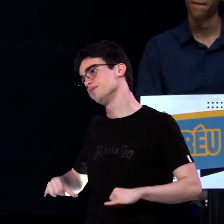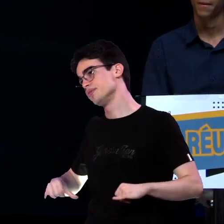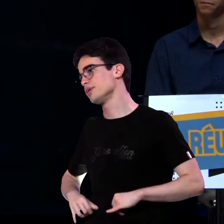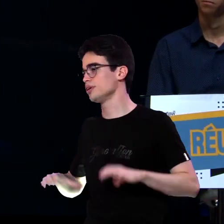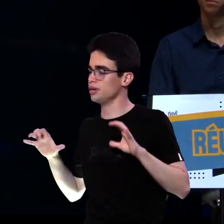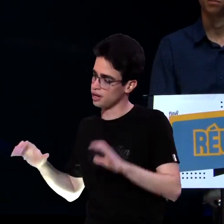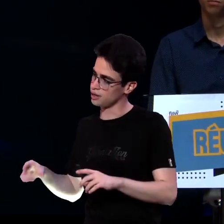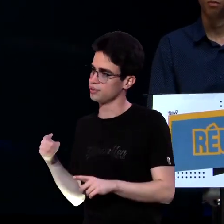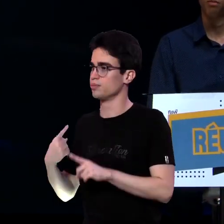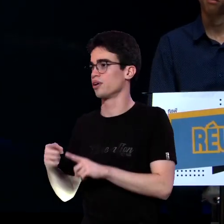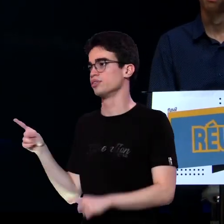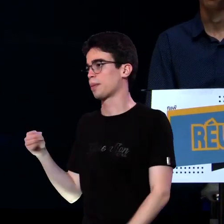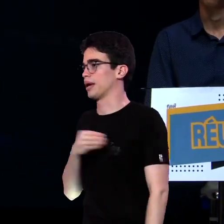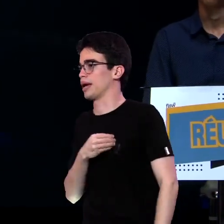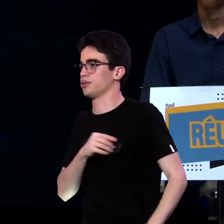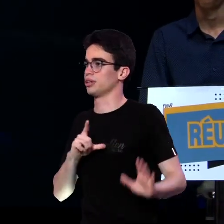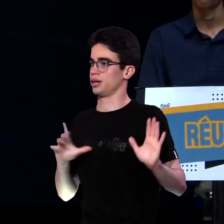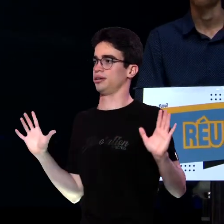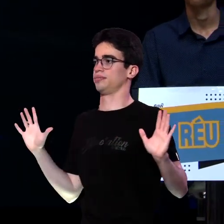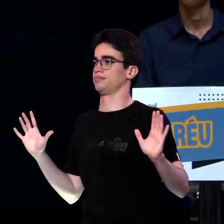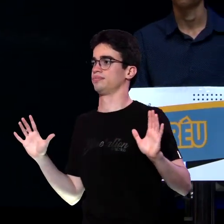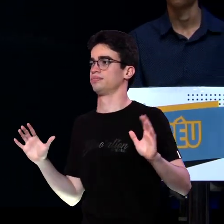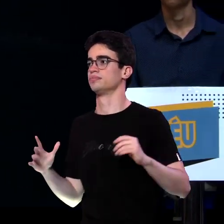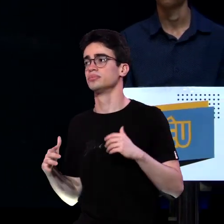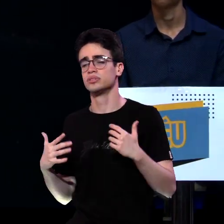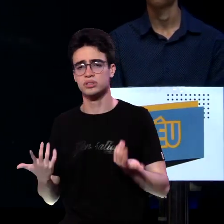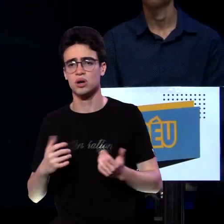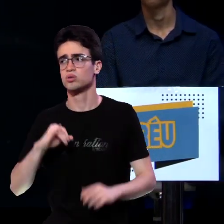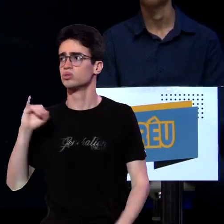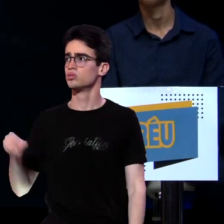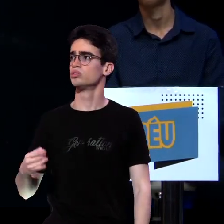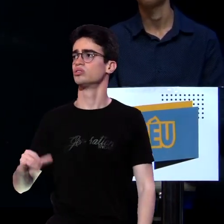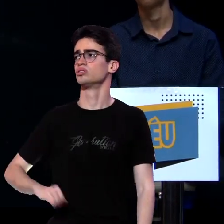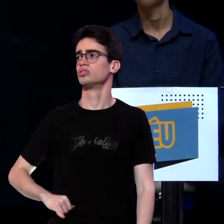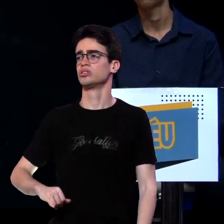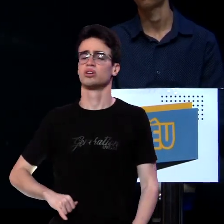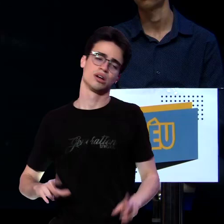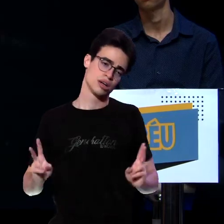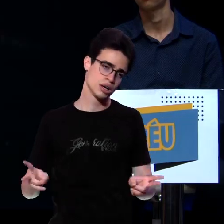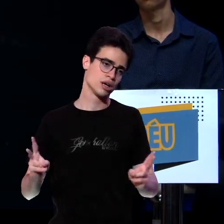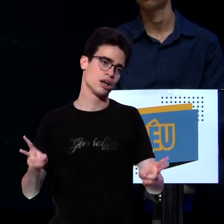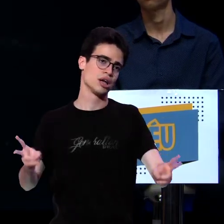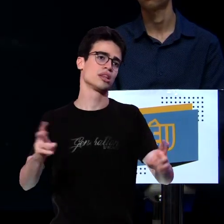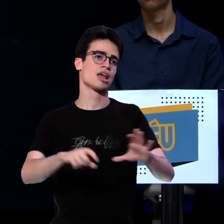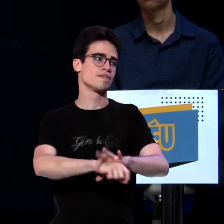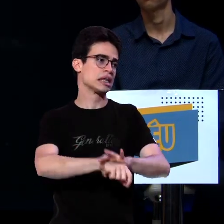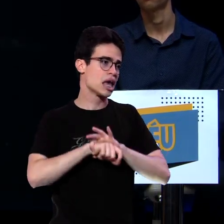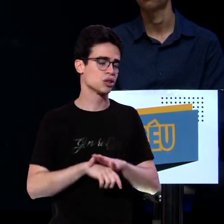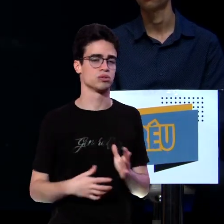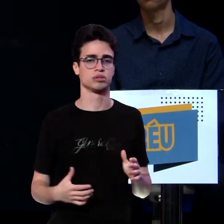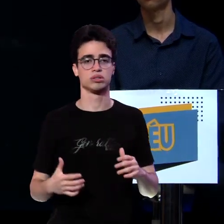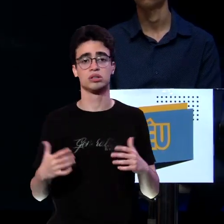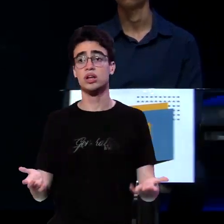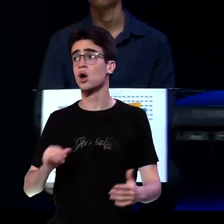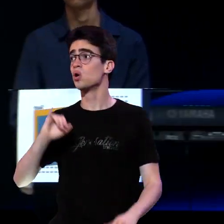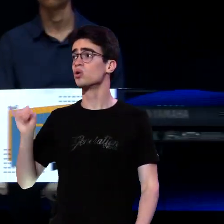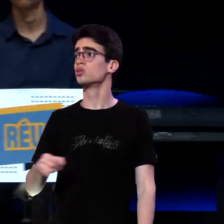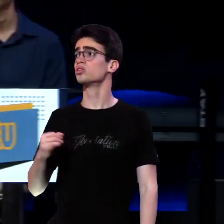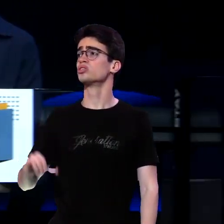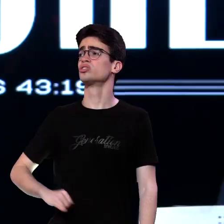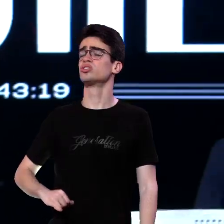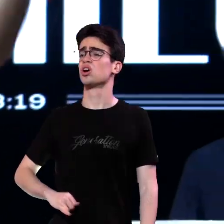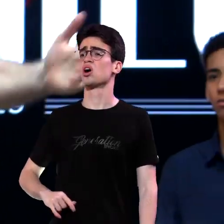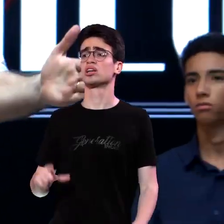isso porque você pecou. E Jó continua se defendendo. Então o livro de Jó, praticamente